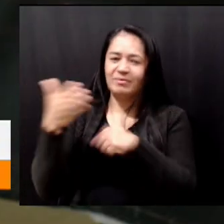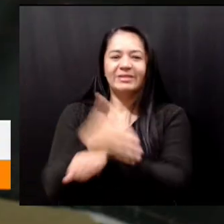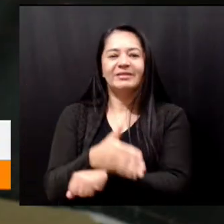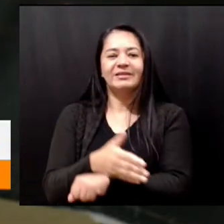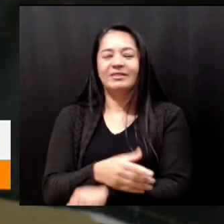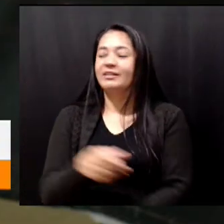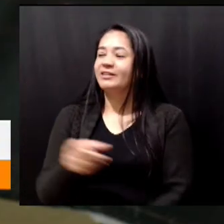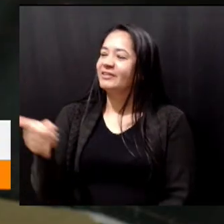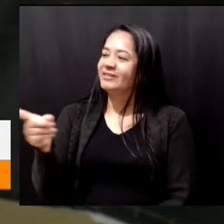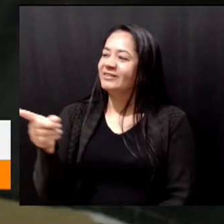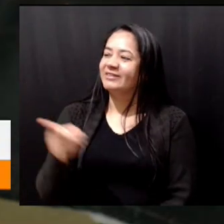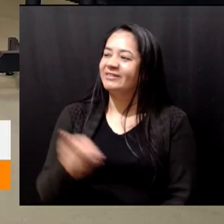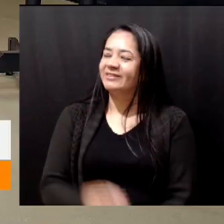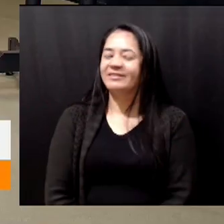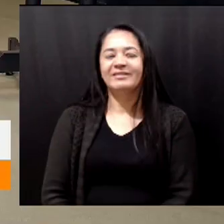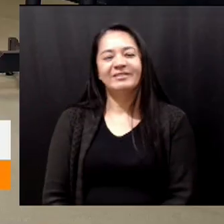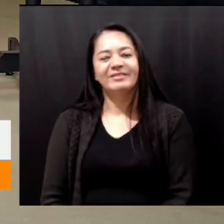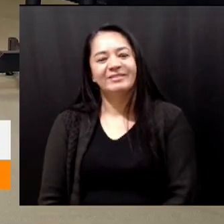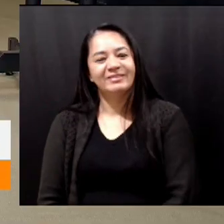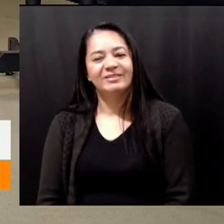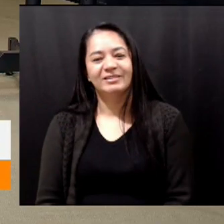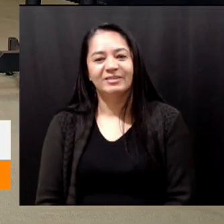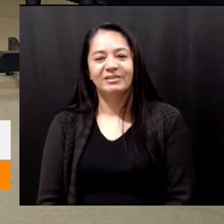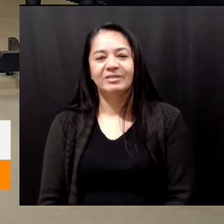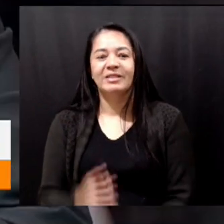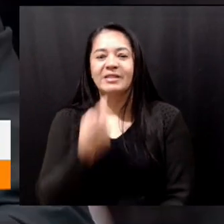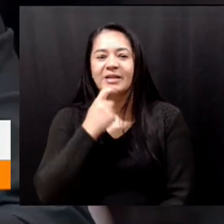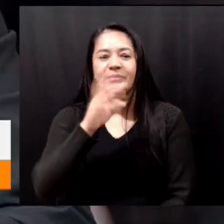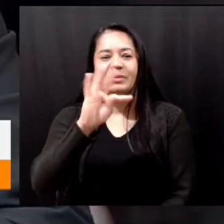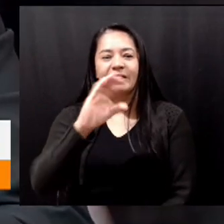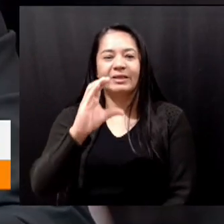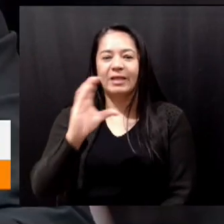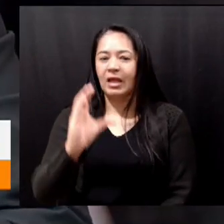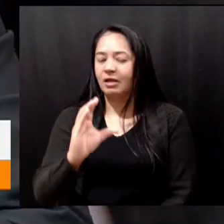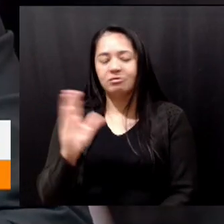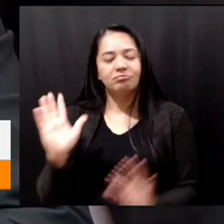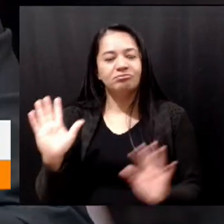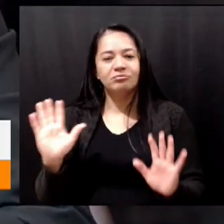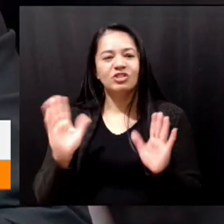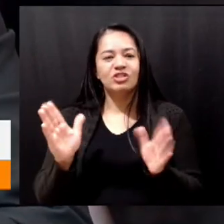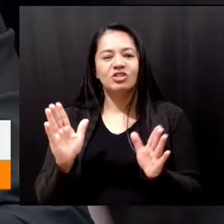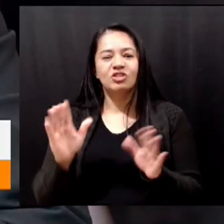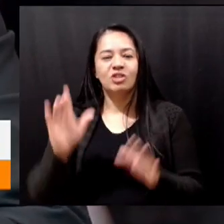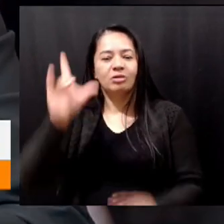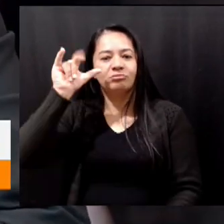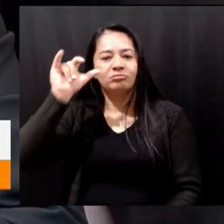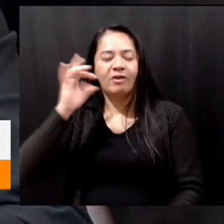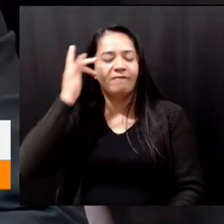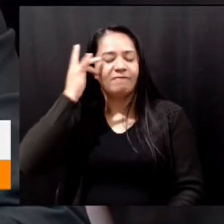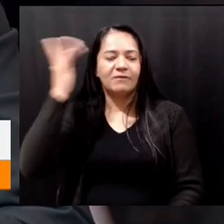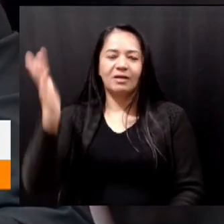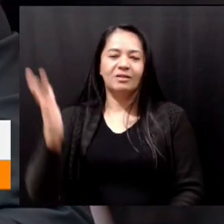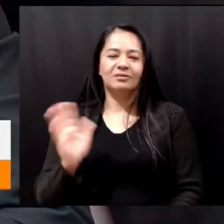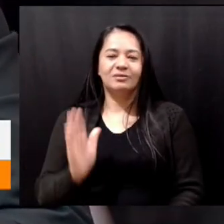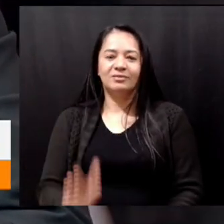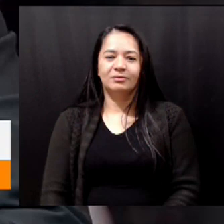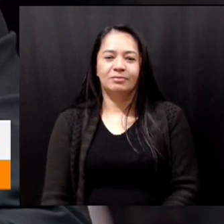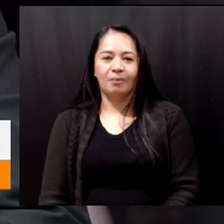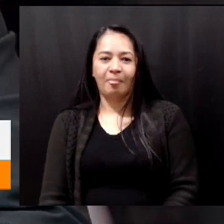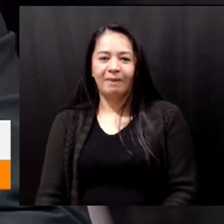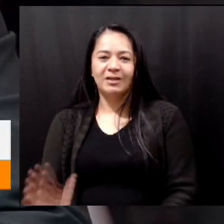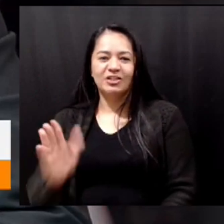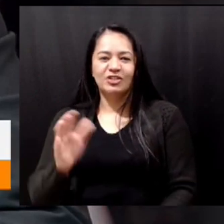lá, Eduardo, qual que é? Campinas Tech, digitou ali Campinas Tech ali no Instagram, tá fácil ali, eu já fiz os testes, tá